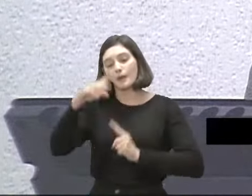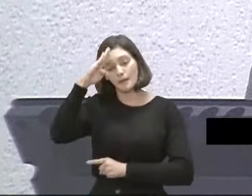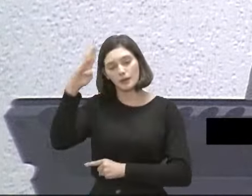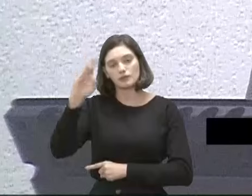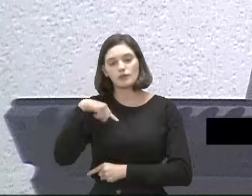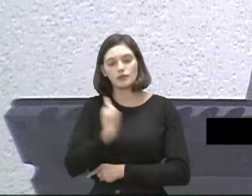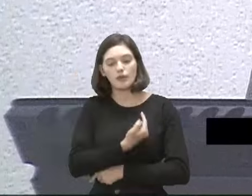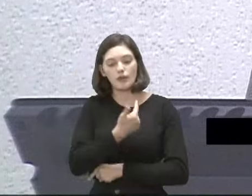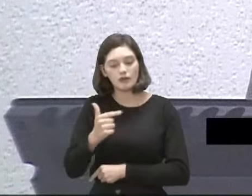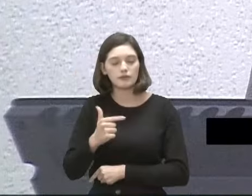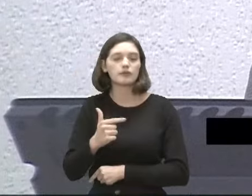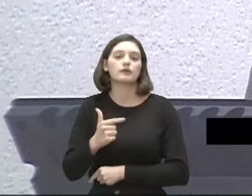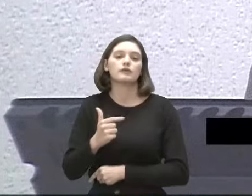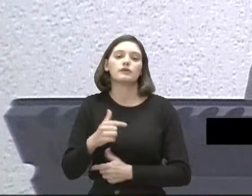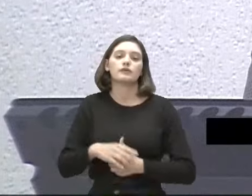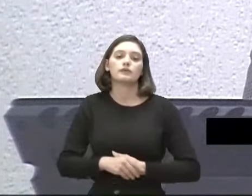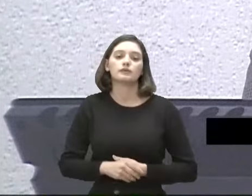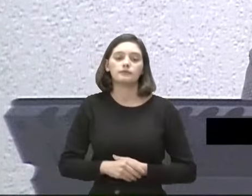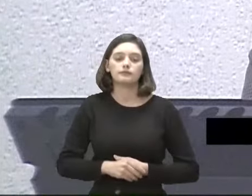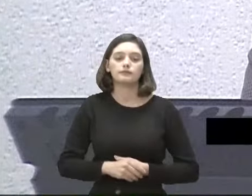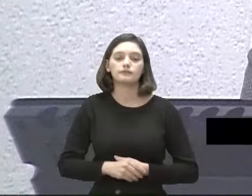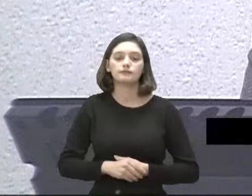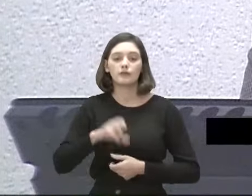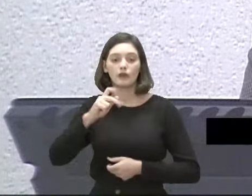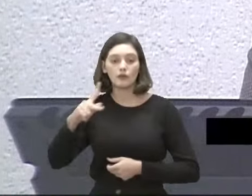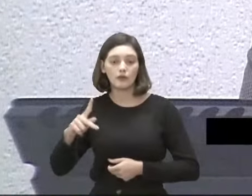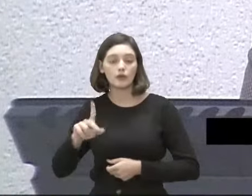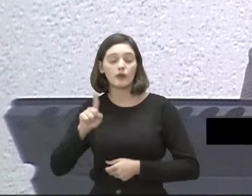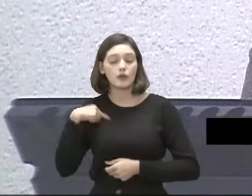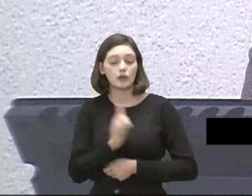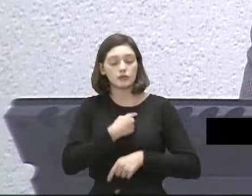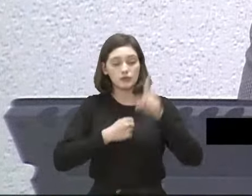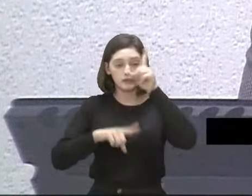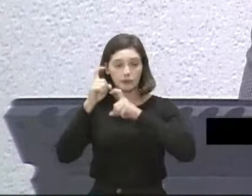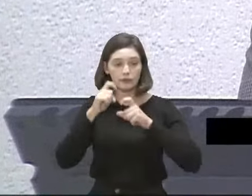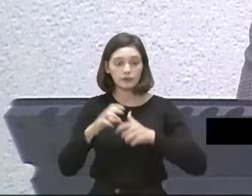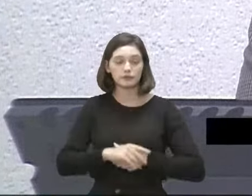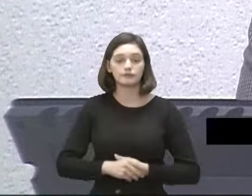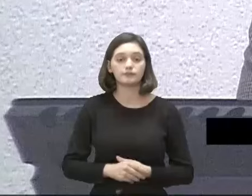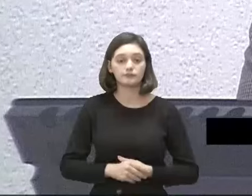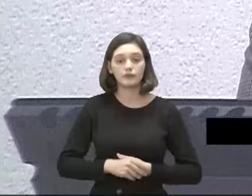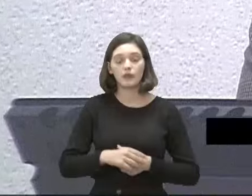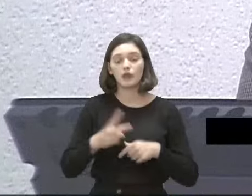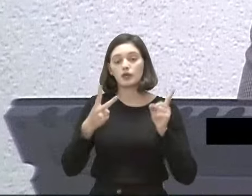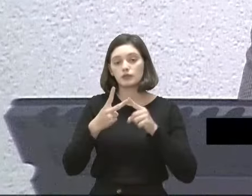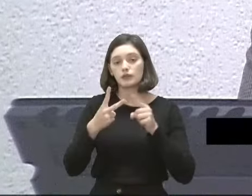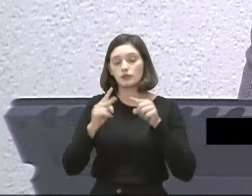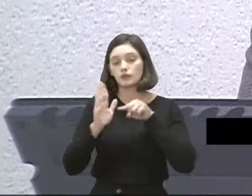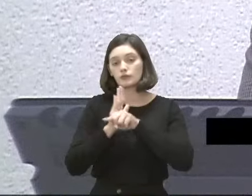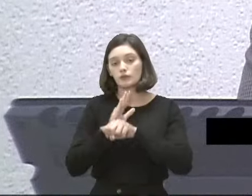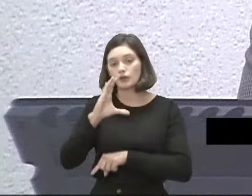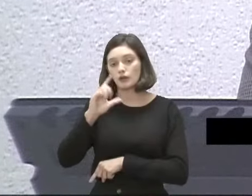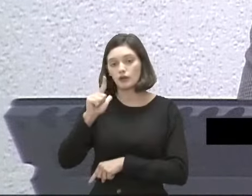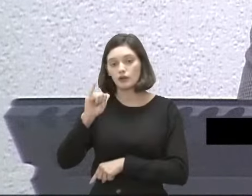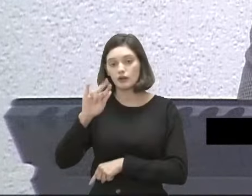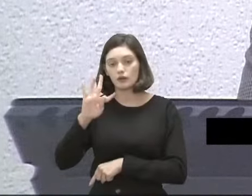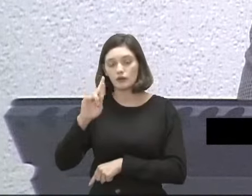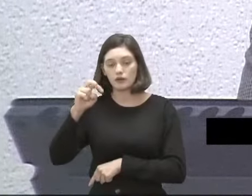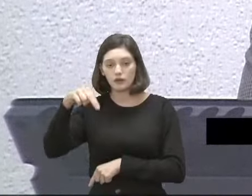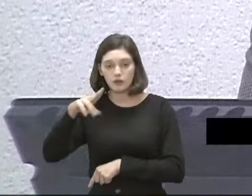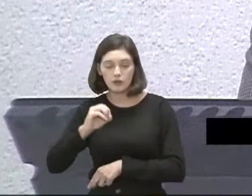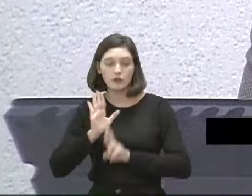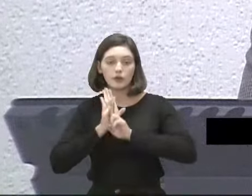porque nós temos os inativos, que são a nossa maior preocupação. Segunda pergunta do Cleiton, é o representante